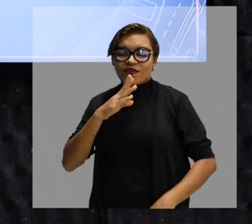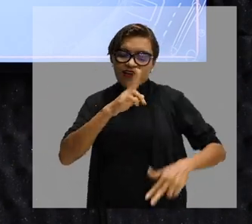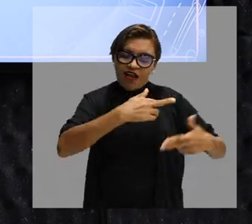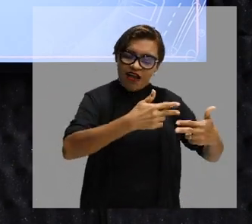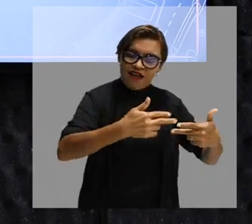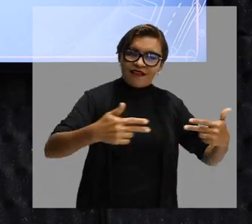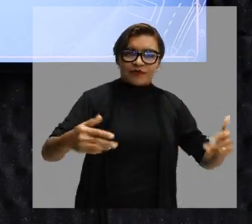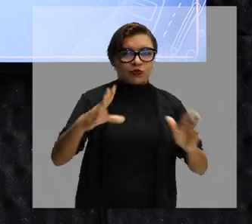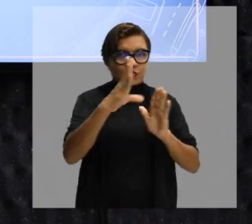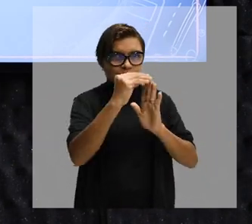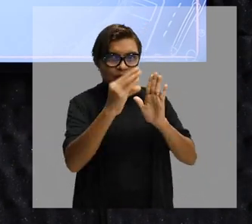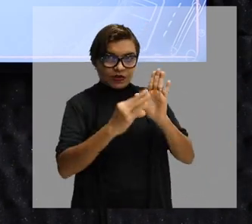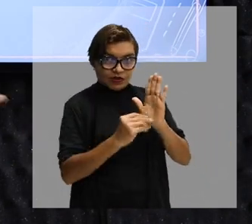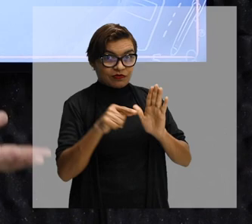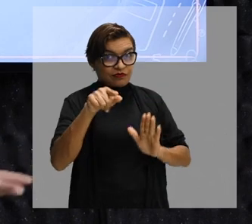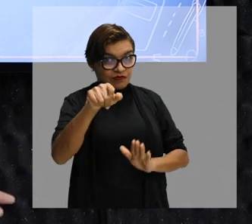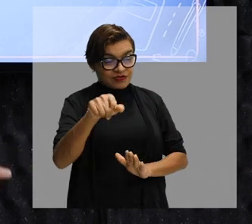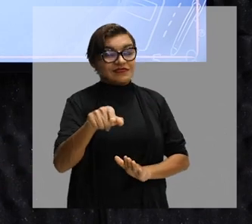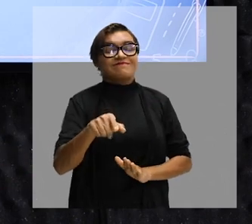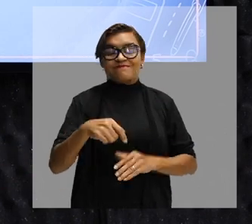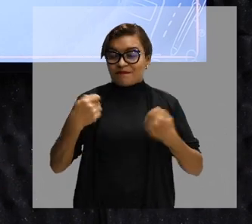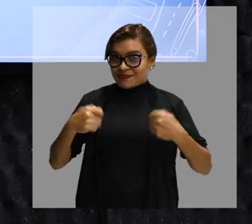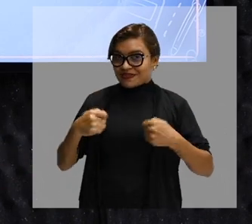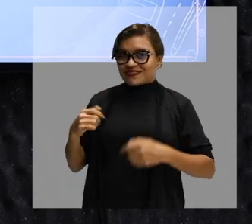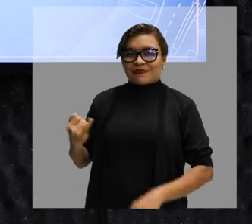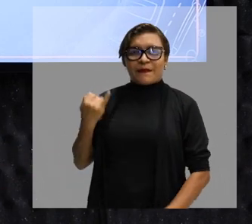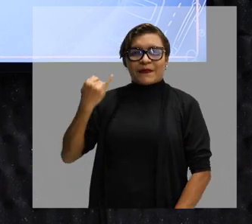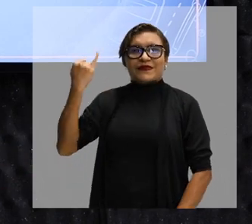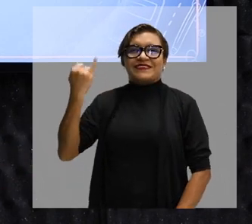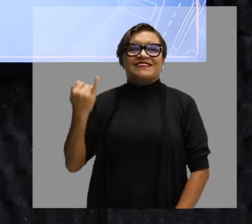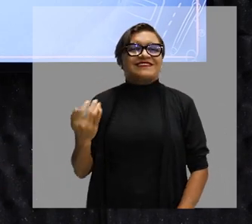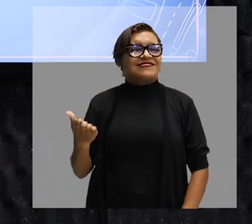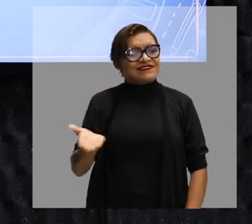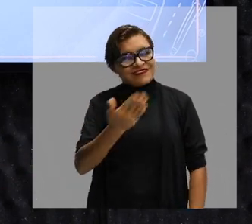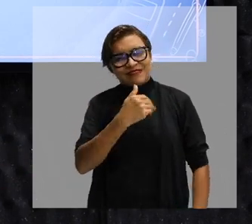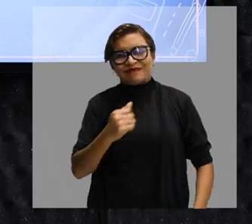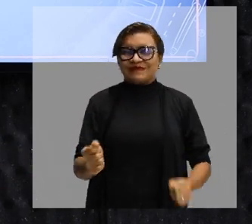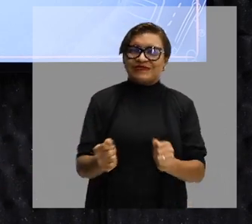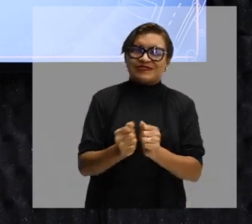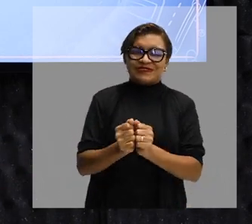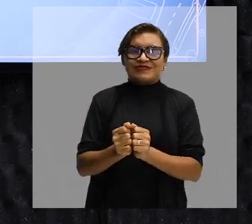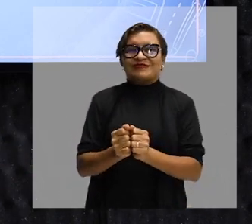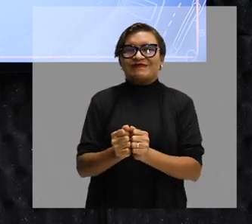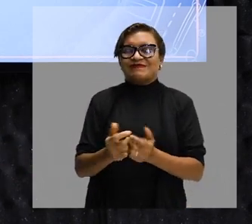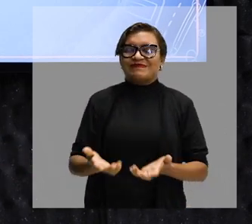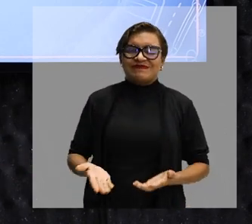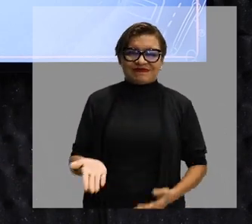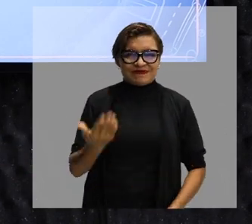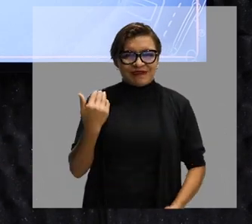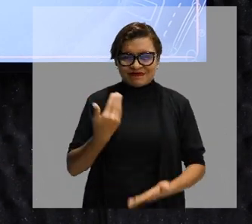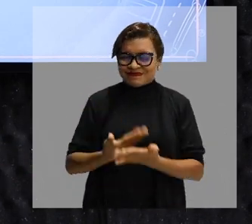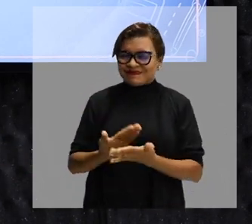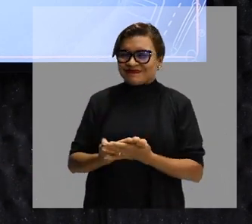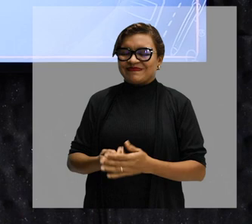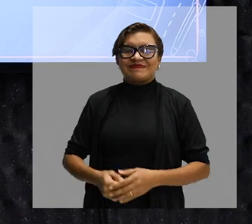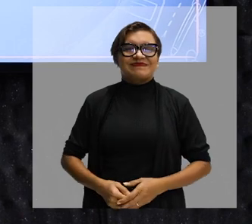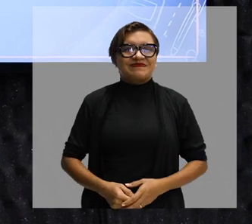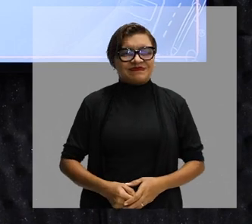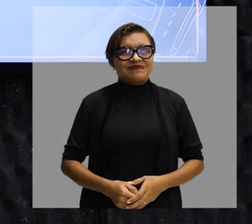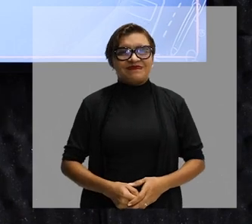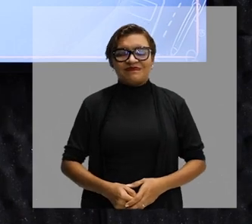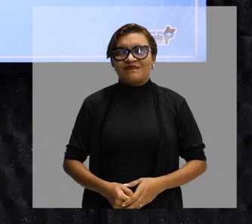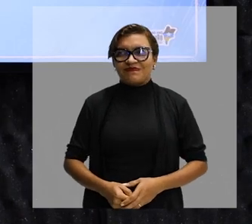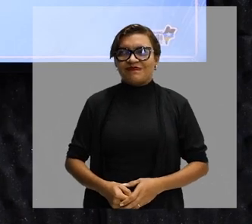elementos, alguns conteúdos e conceitos que você não tinha nem noção. Então eu conto contigo, vem comigo, não me deixa sozinho, tá certo? Olha